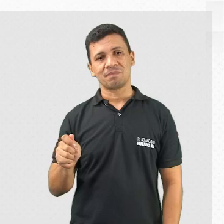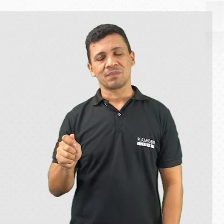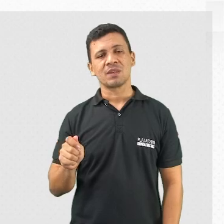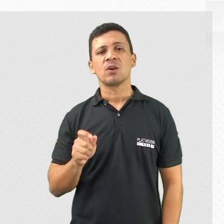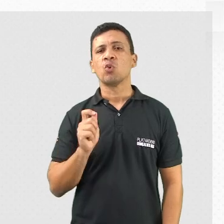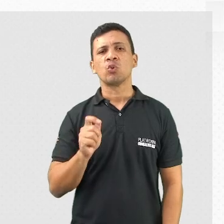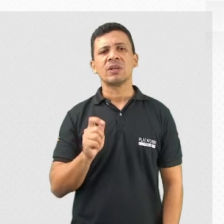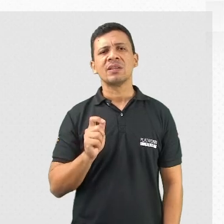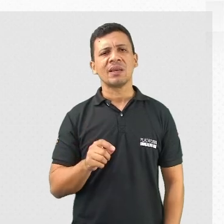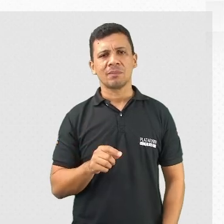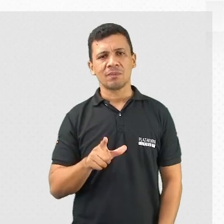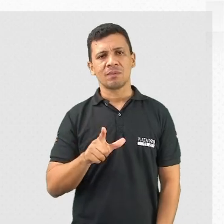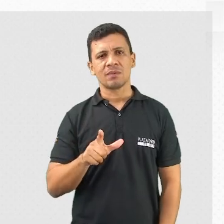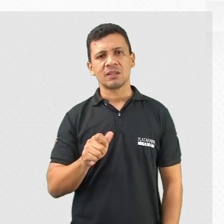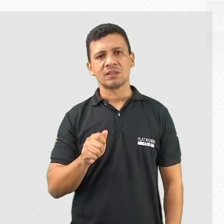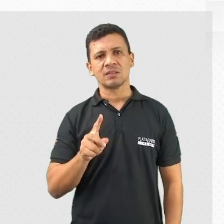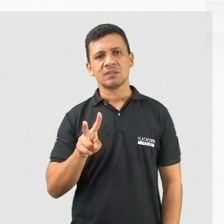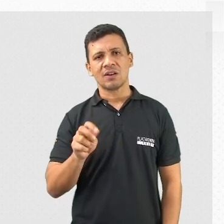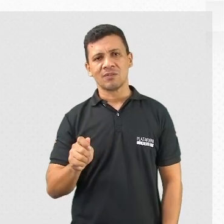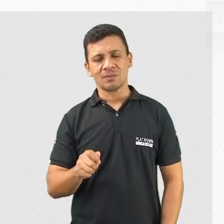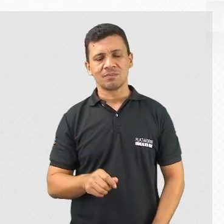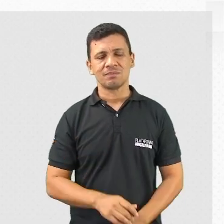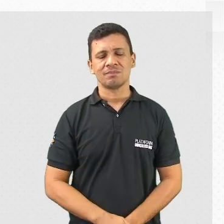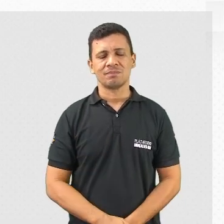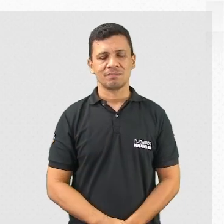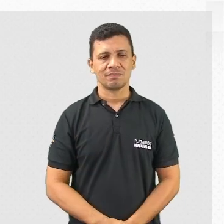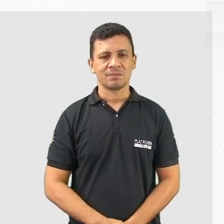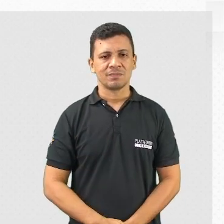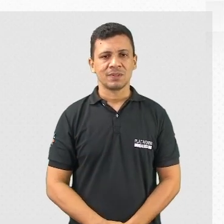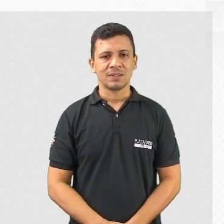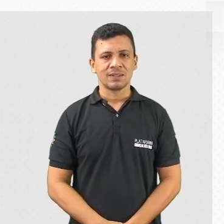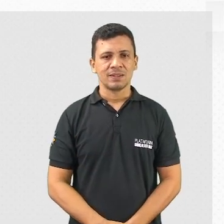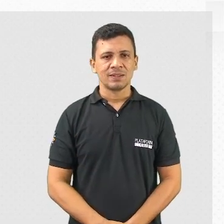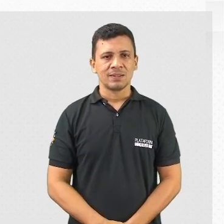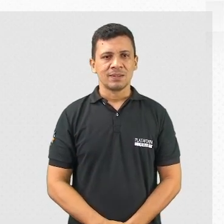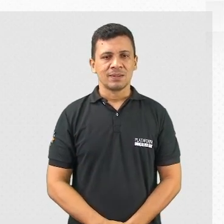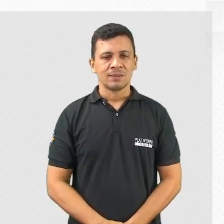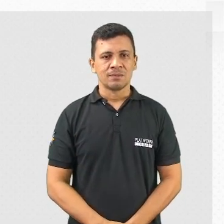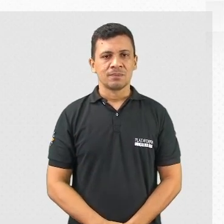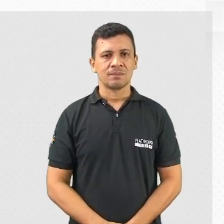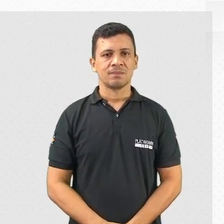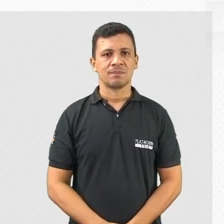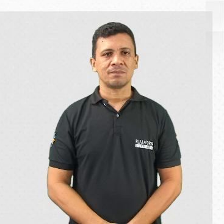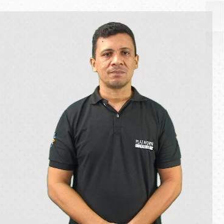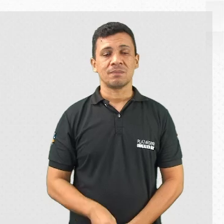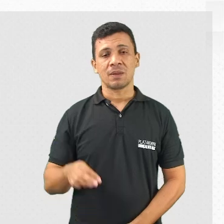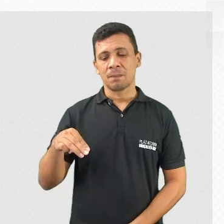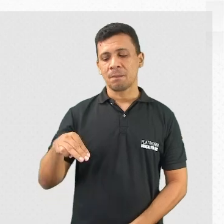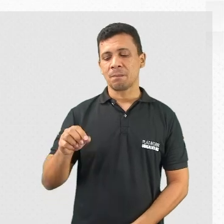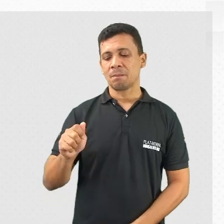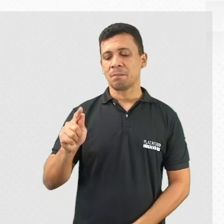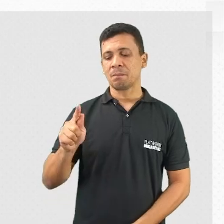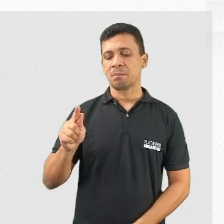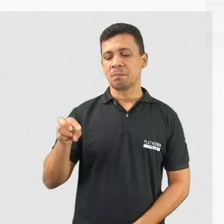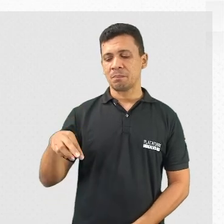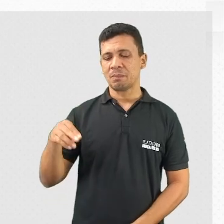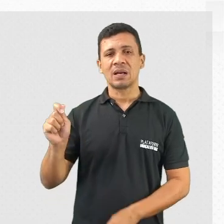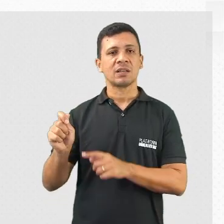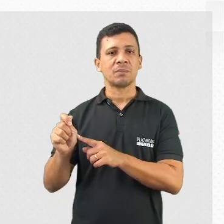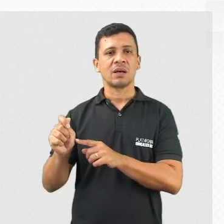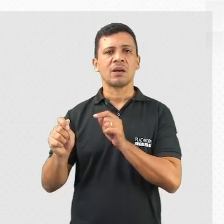que é esse magma? Deixa eu botar aqui a caneta vermelhinha, tá? O que é esse magma, Marcos? O magma, gente, nada mais é